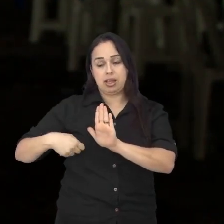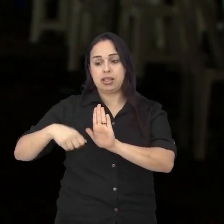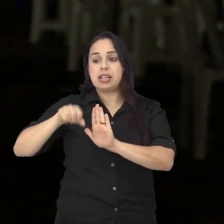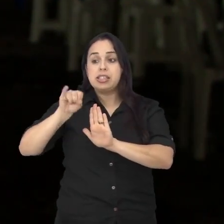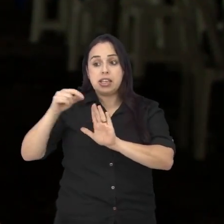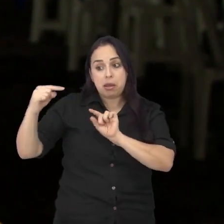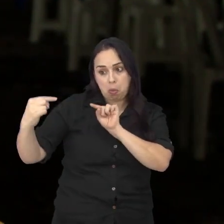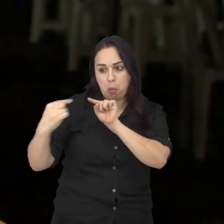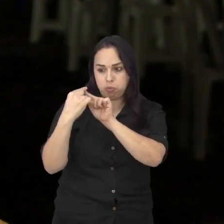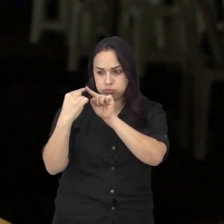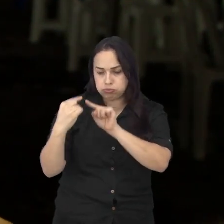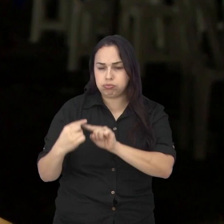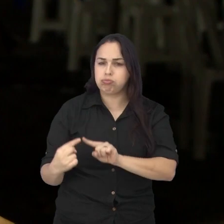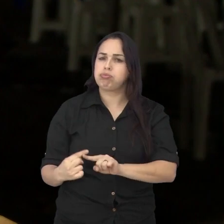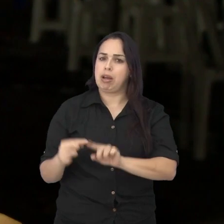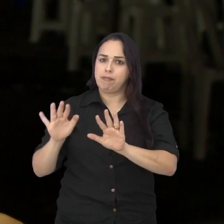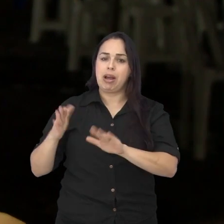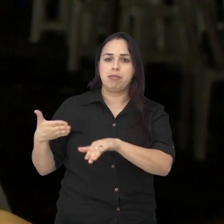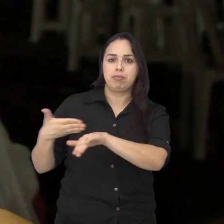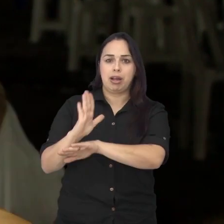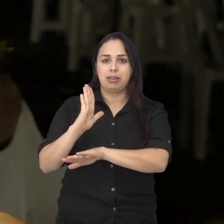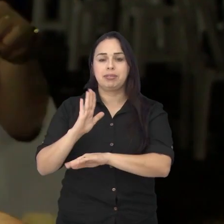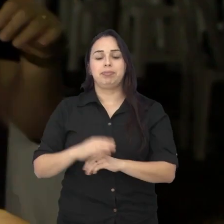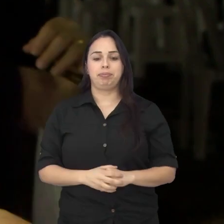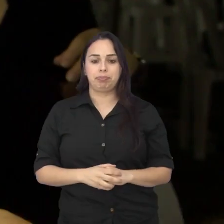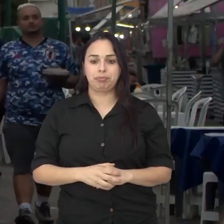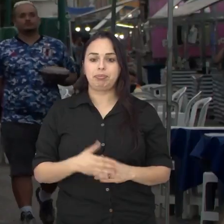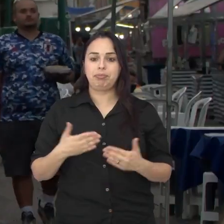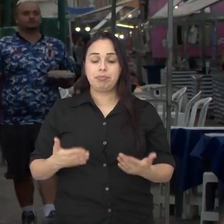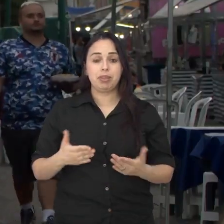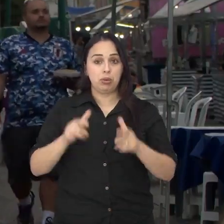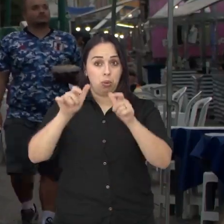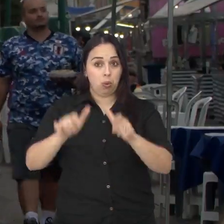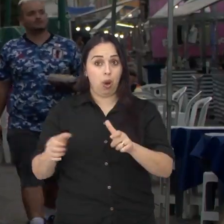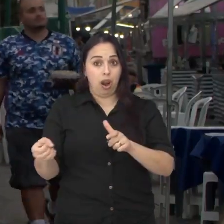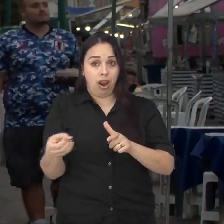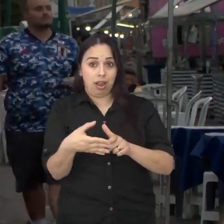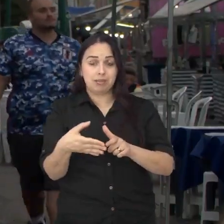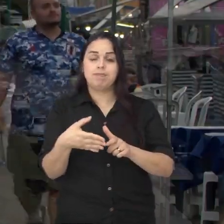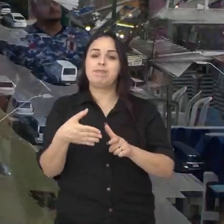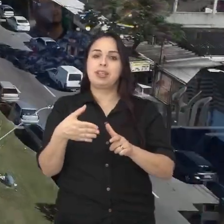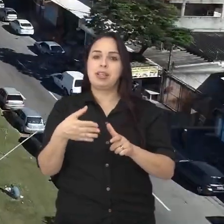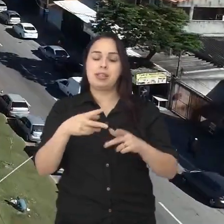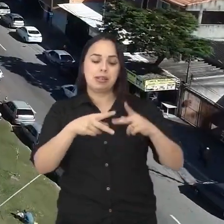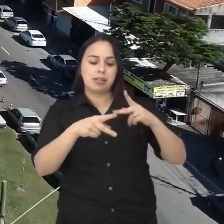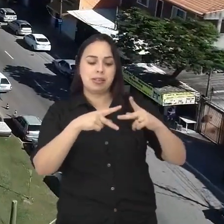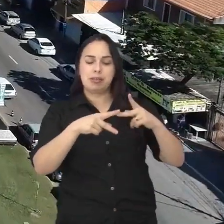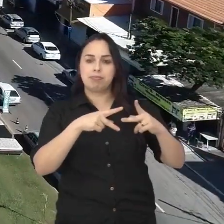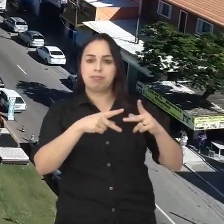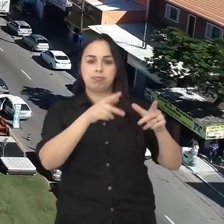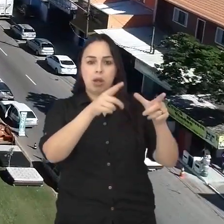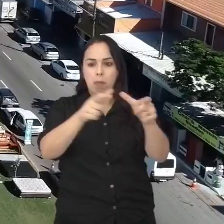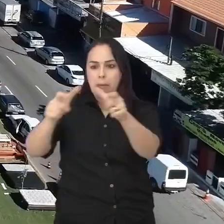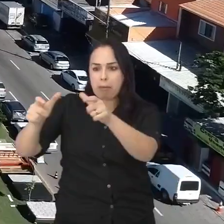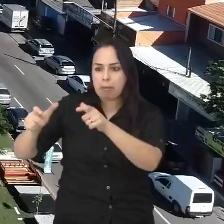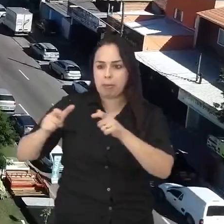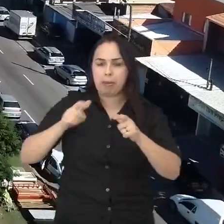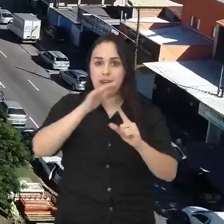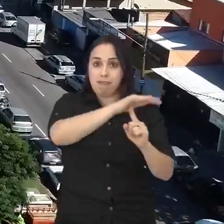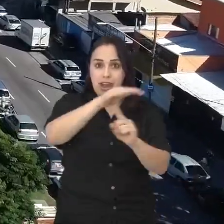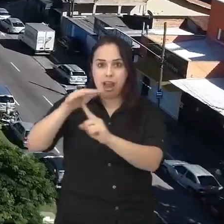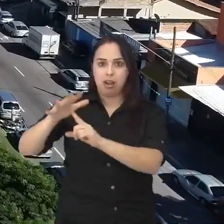que tiver dentro das regras, vai entrar. Com esse novo ponto, São José dos Campos vai passar a